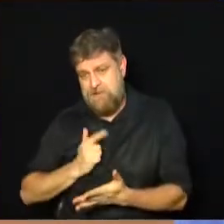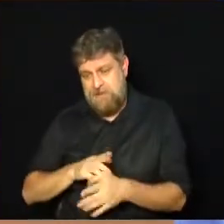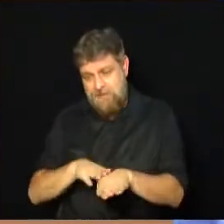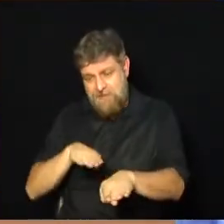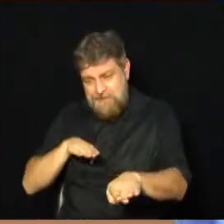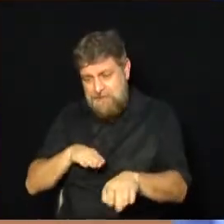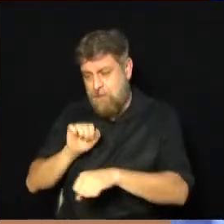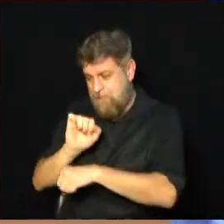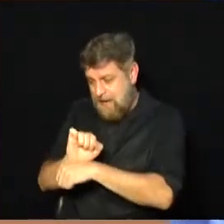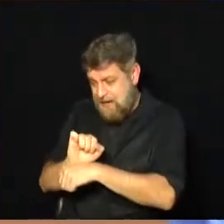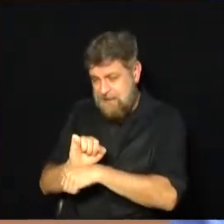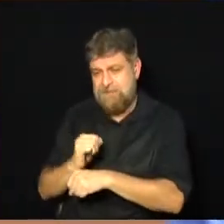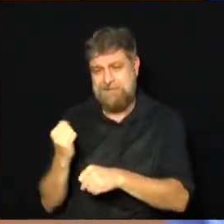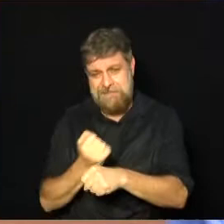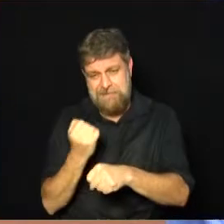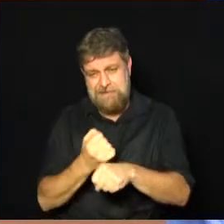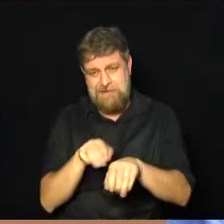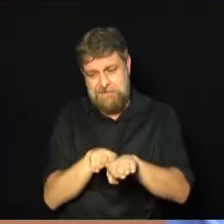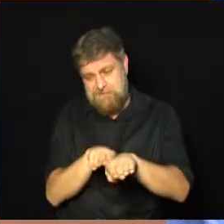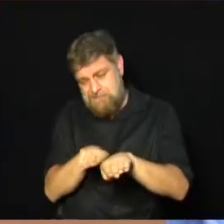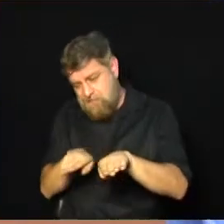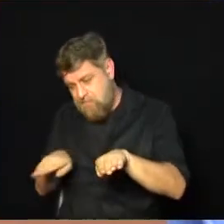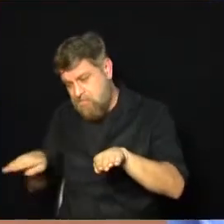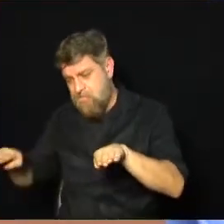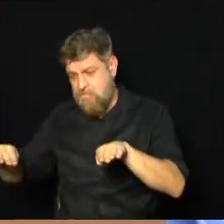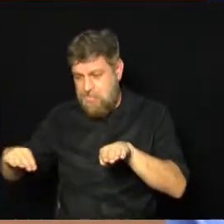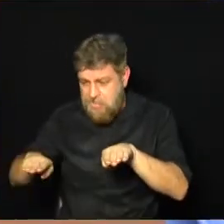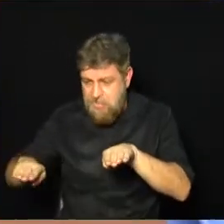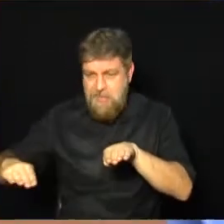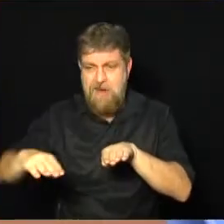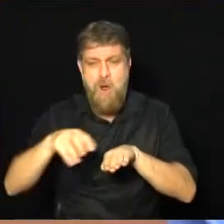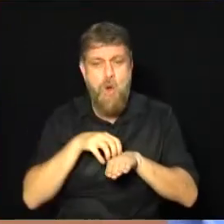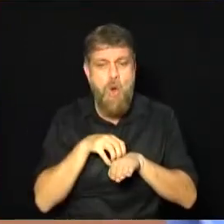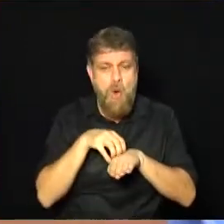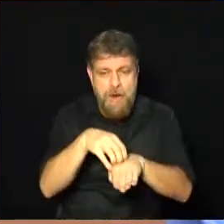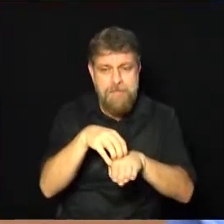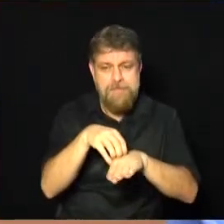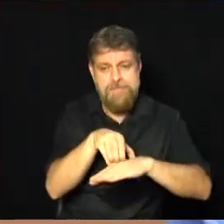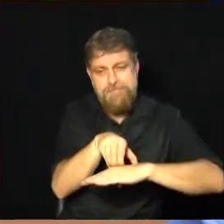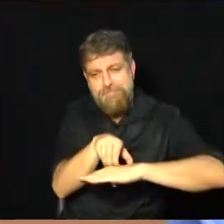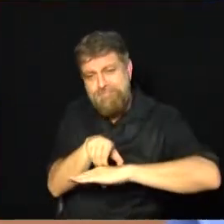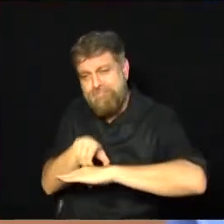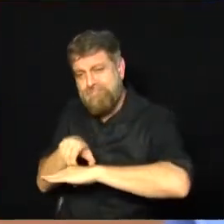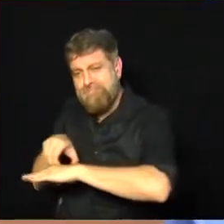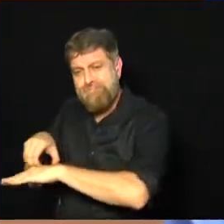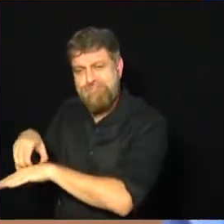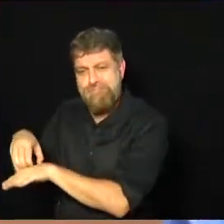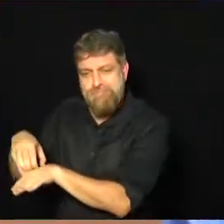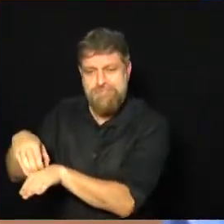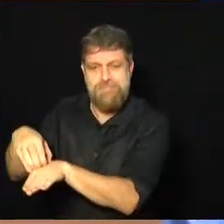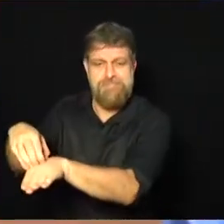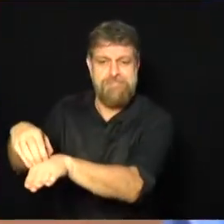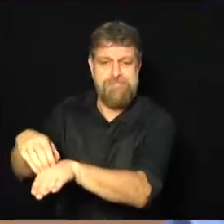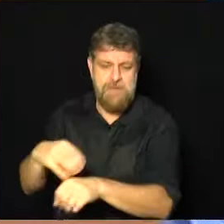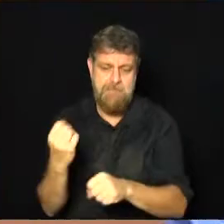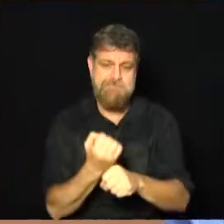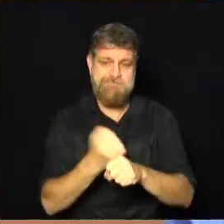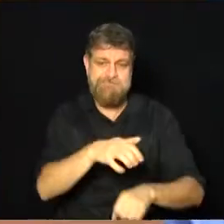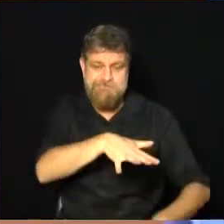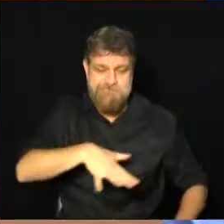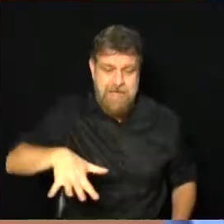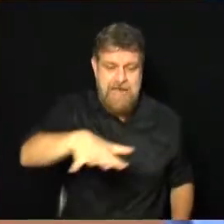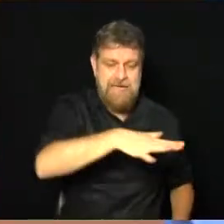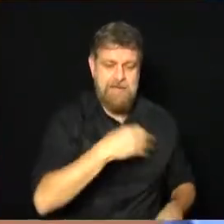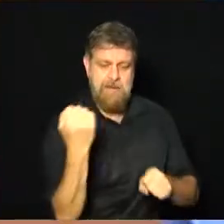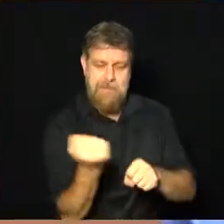trânsito, desvios de trajeto das linhas de ônibus, mudança de itinerário durante o período de obras.